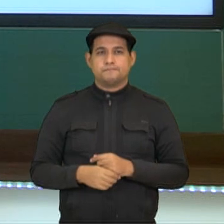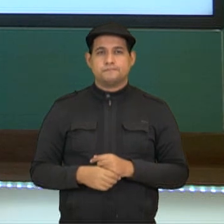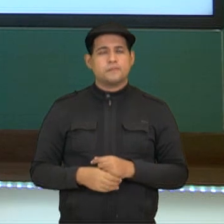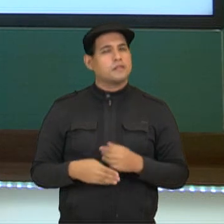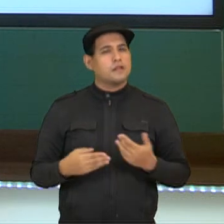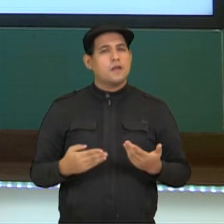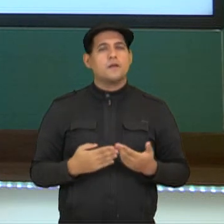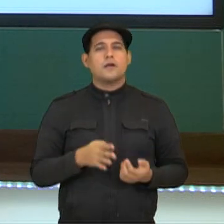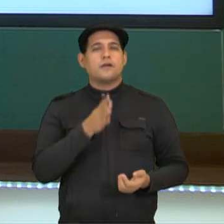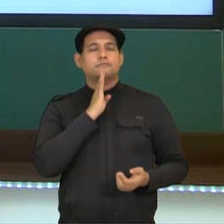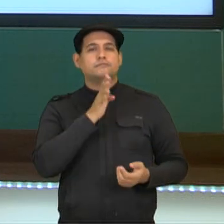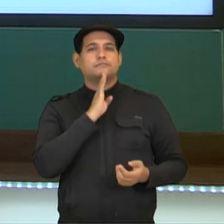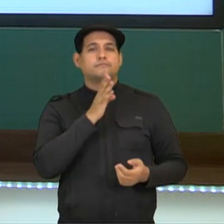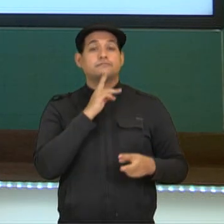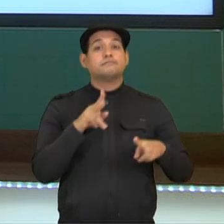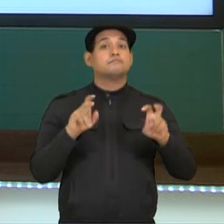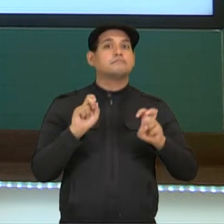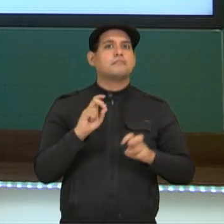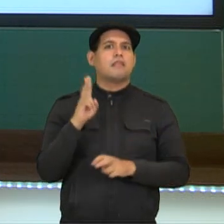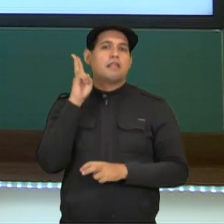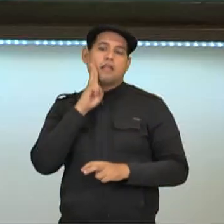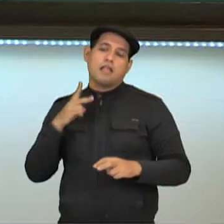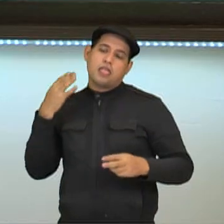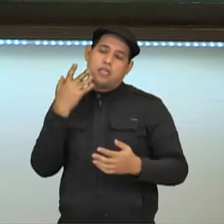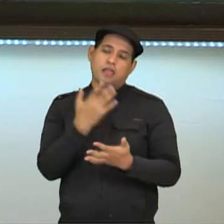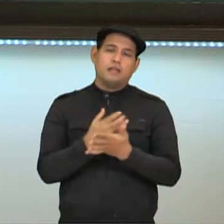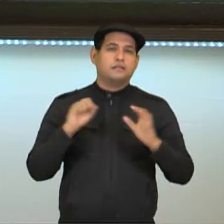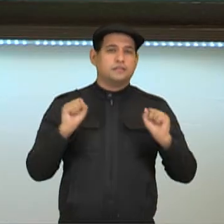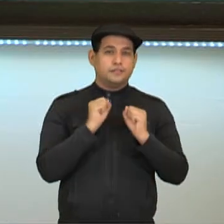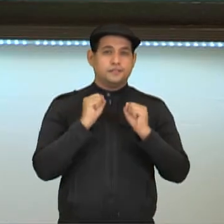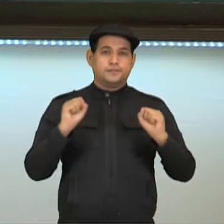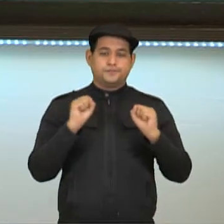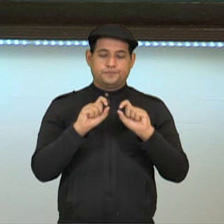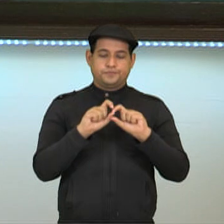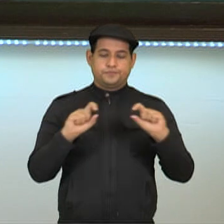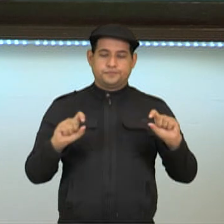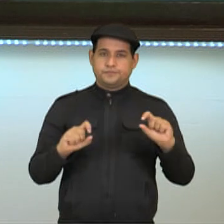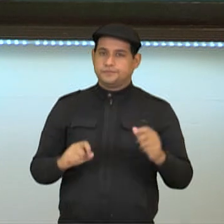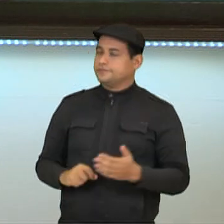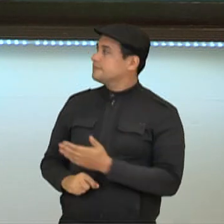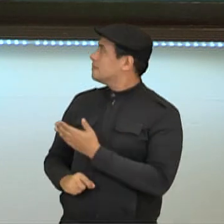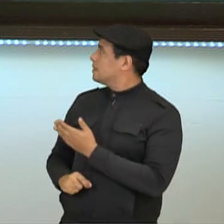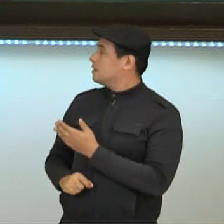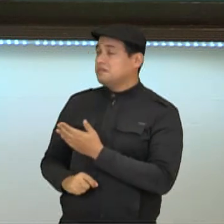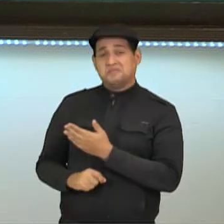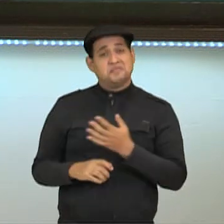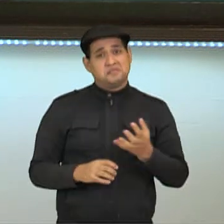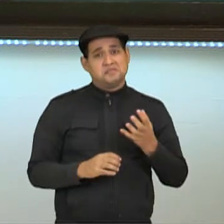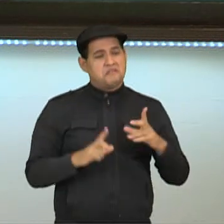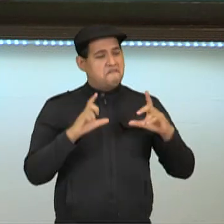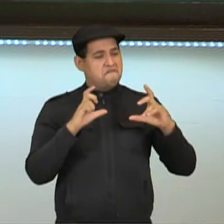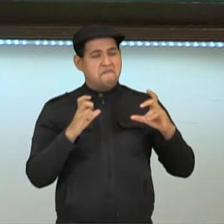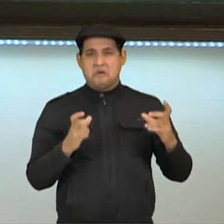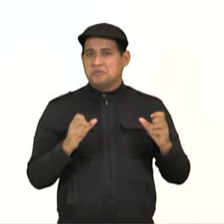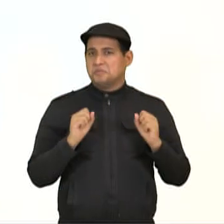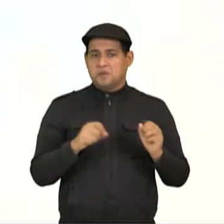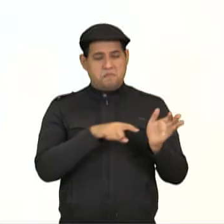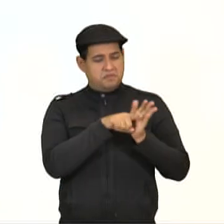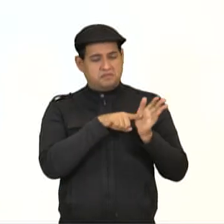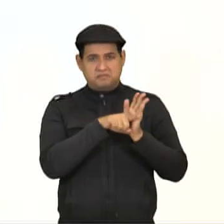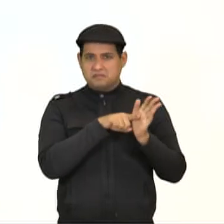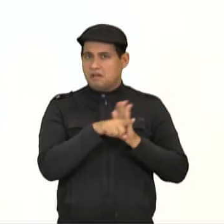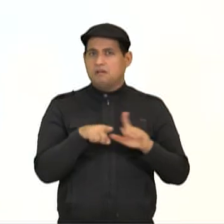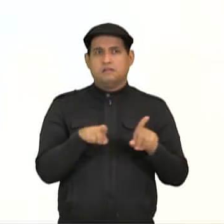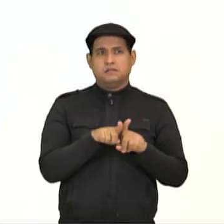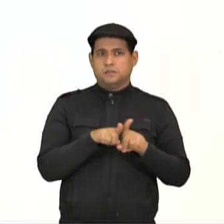Para vocês saberem um pouquinho mais sobre a história do atletismo, deixo esse link aqui, se vocês quiserem tirar uma foto aí, pesquisar, né,